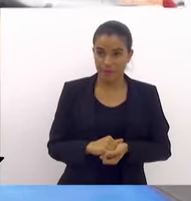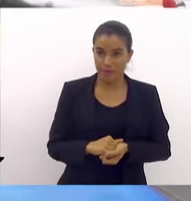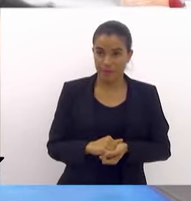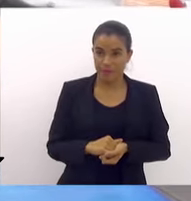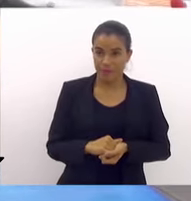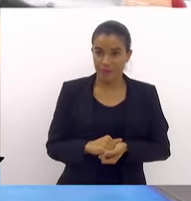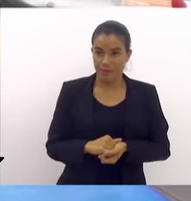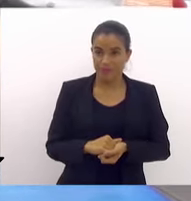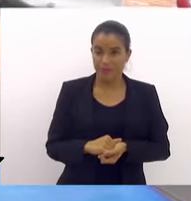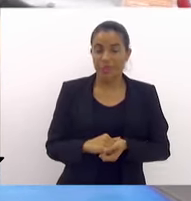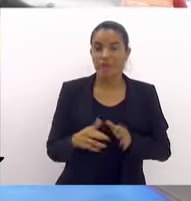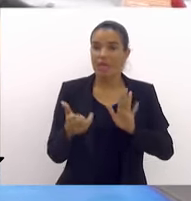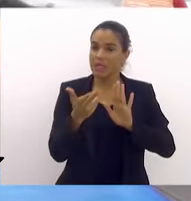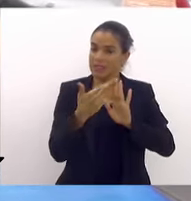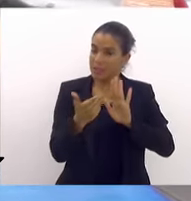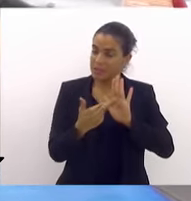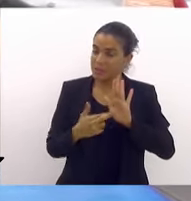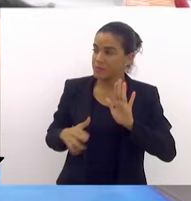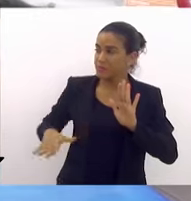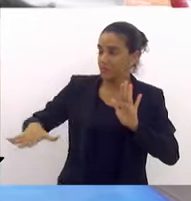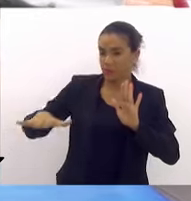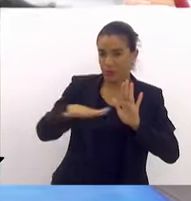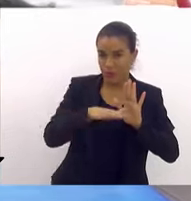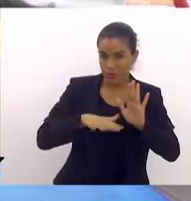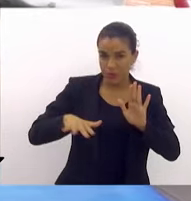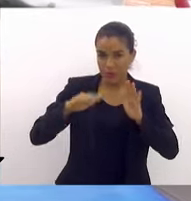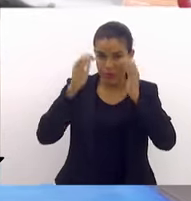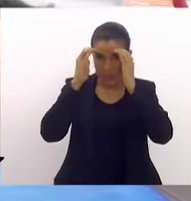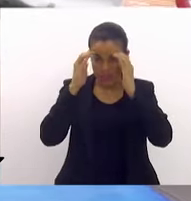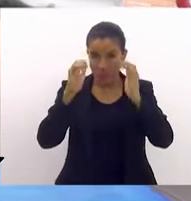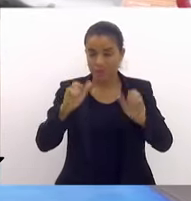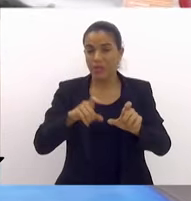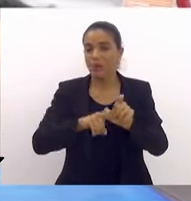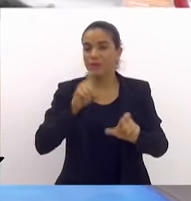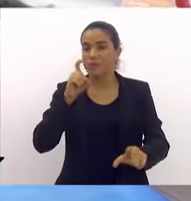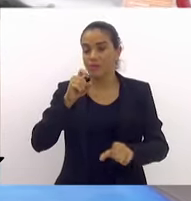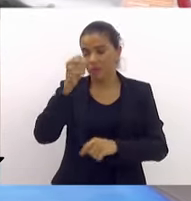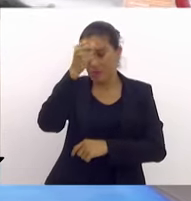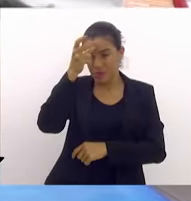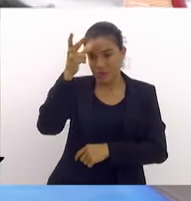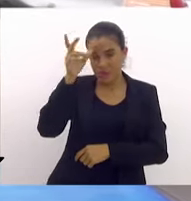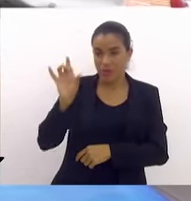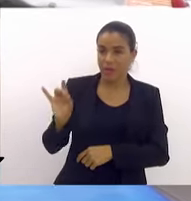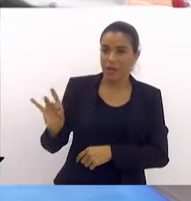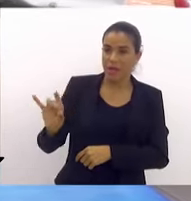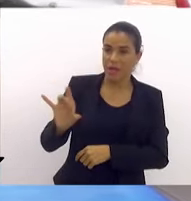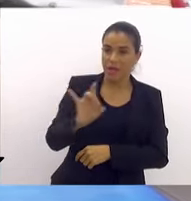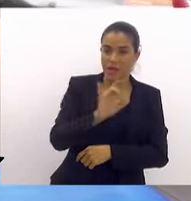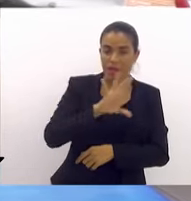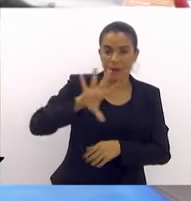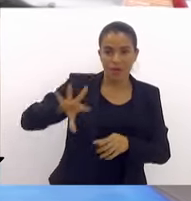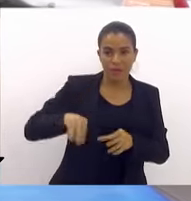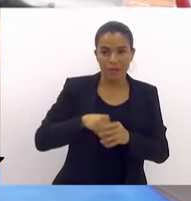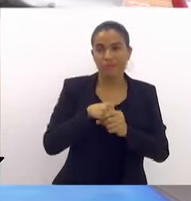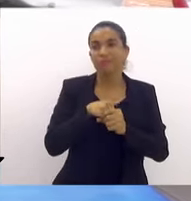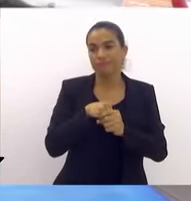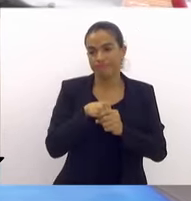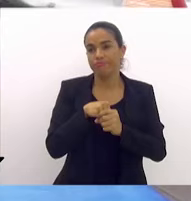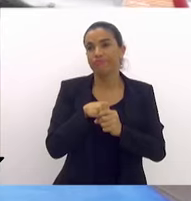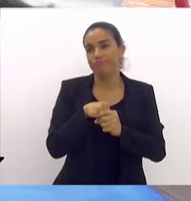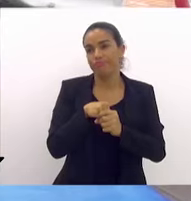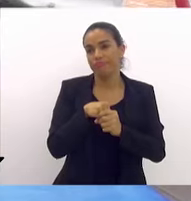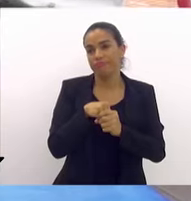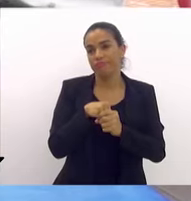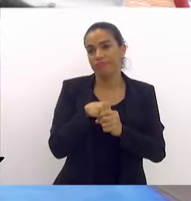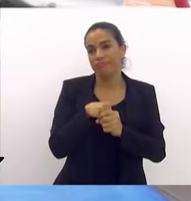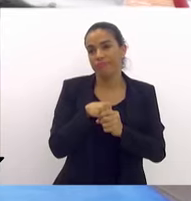vale essa diretriz para todos e, respeitando a autonomia do município, cada um a implementará dentro da